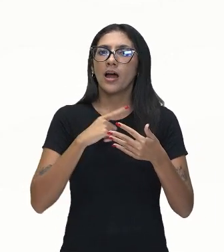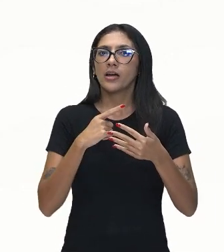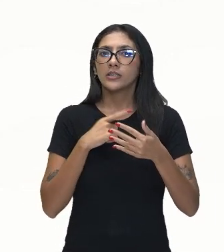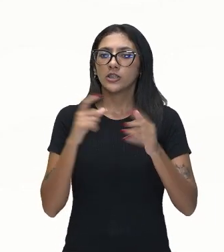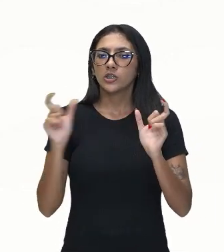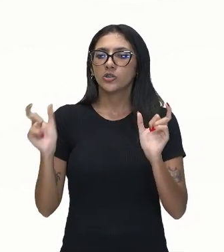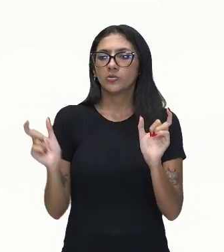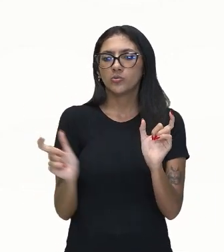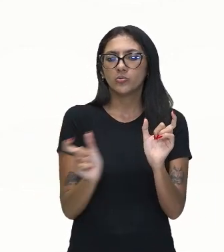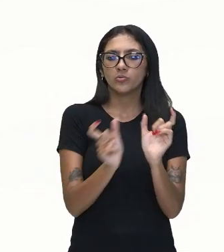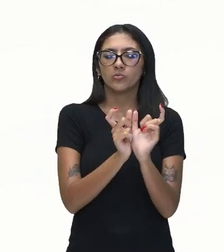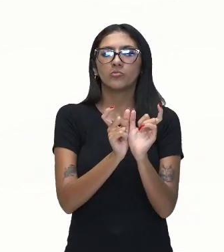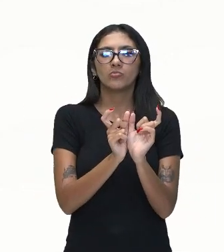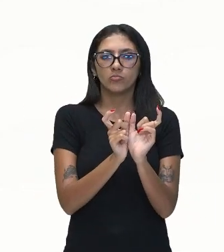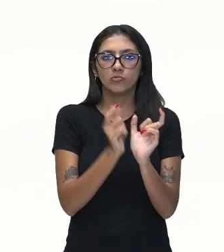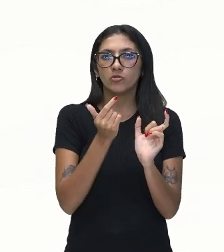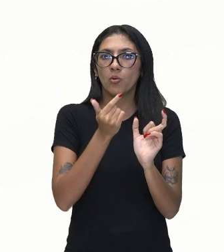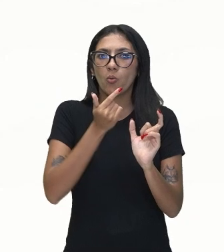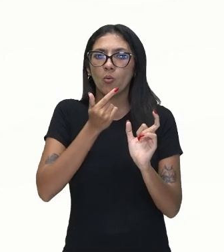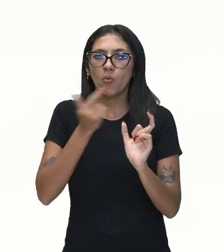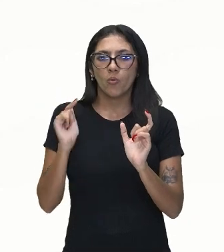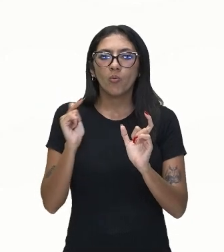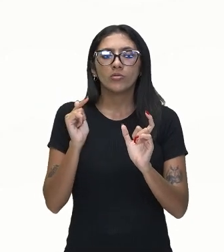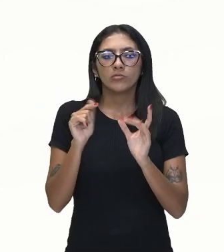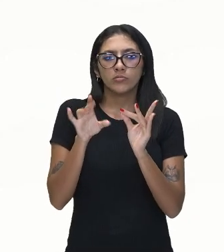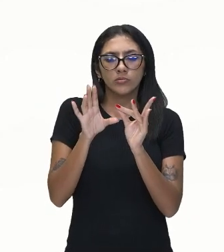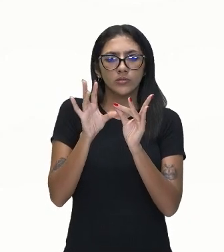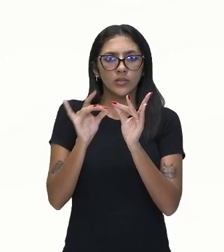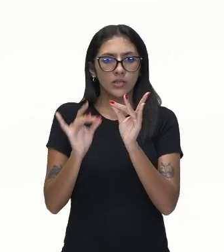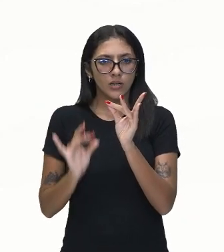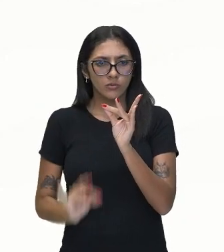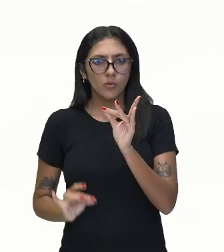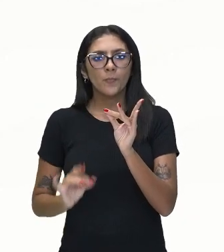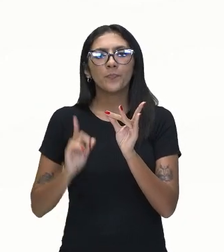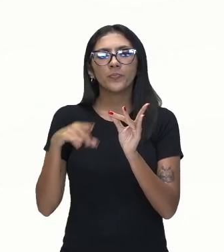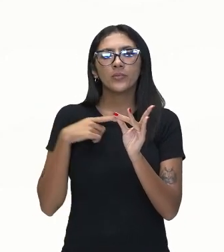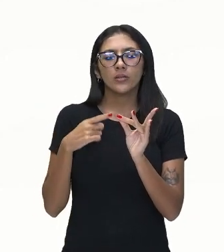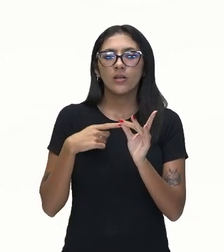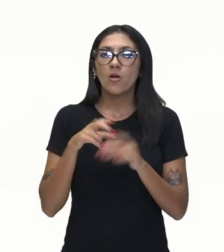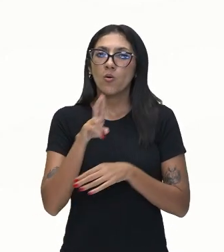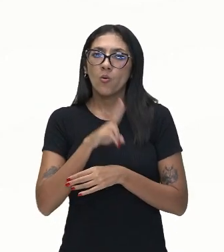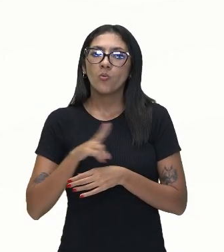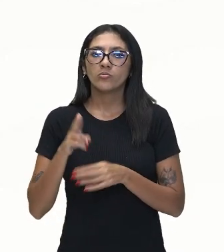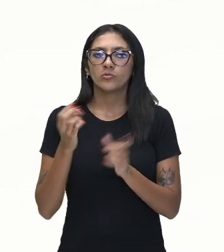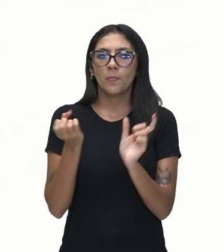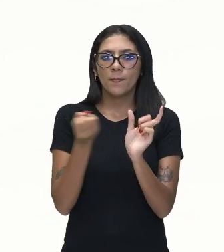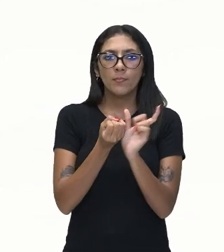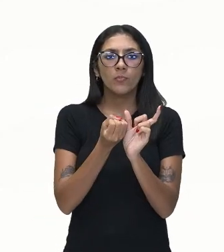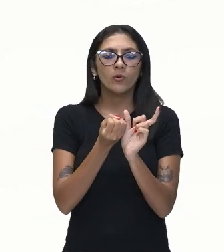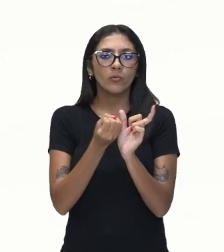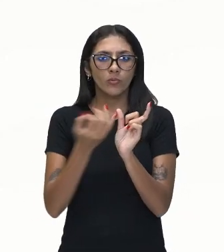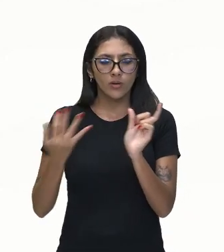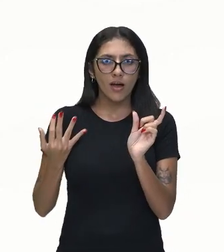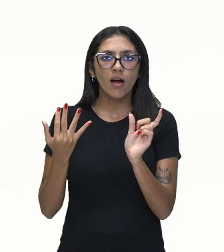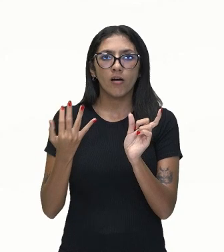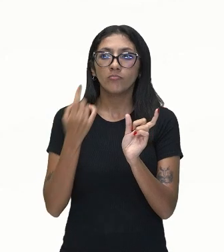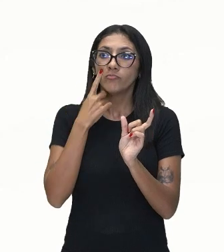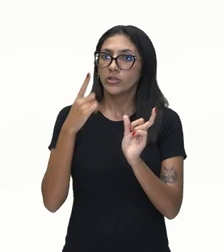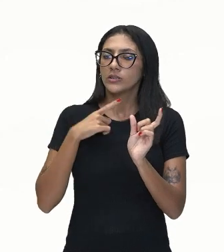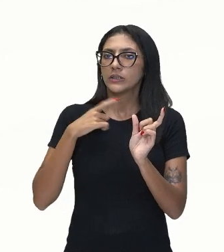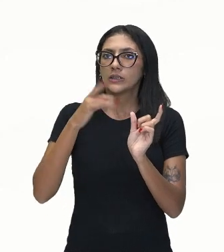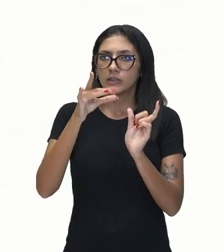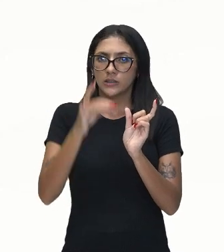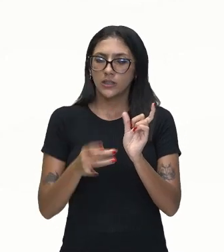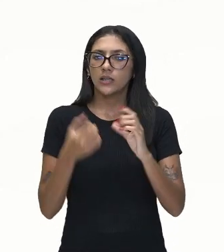um especificador, e esse especificador estiver no plural, veja quais são as condições